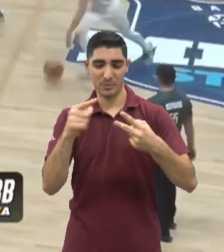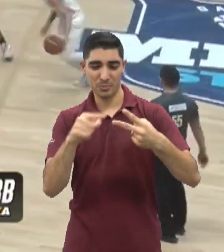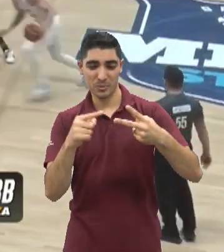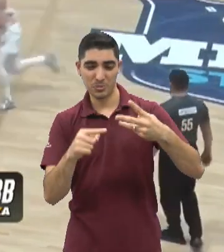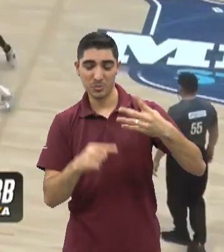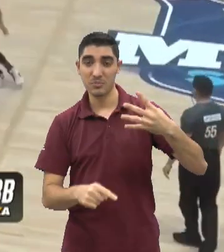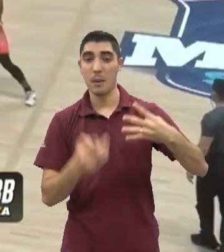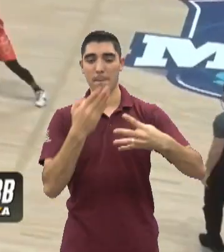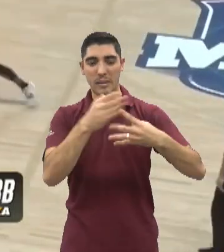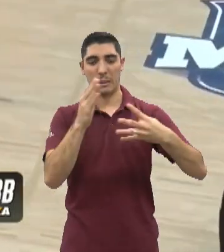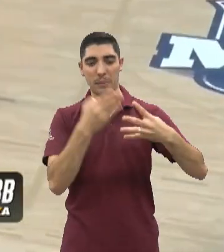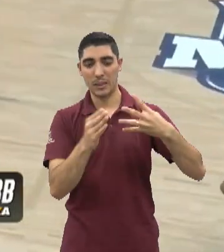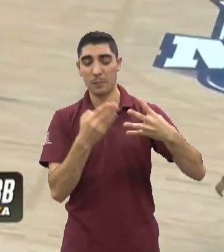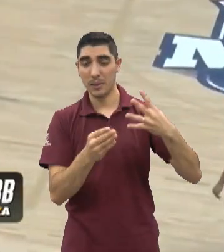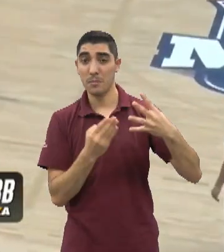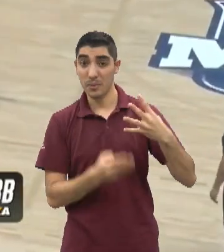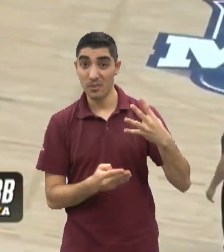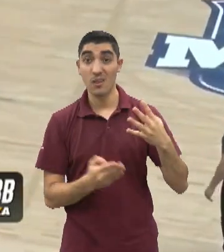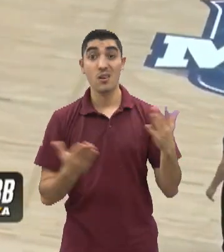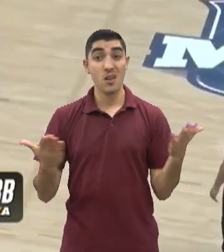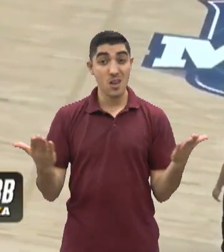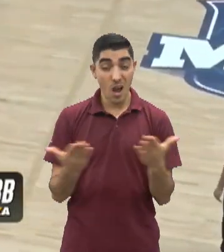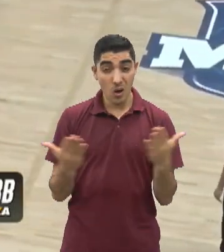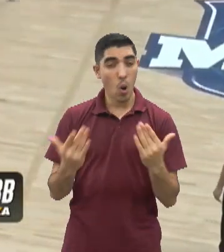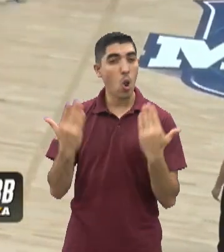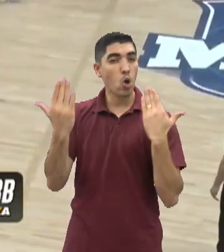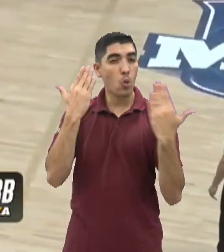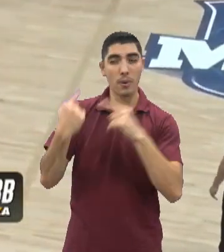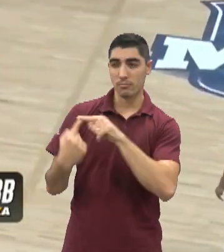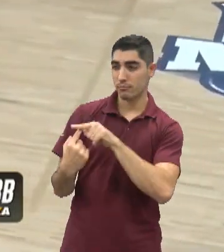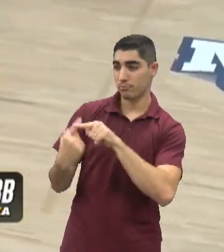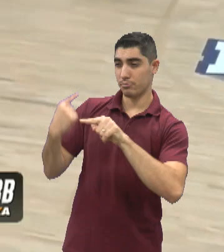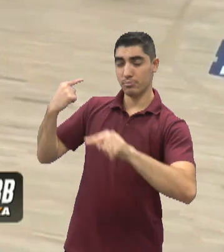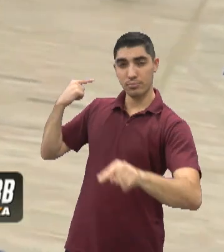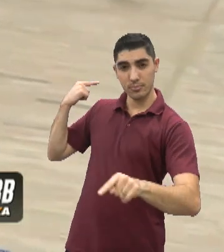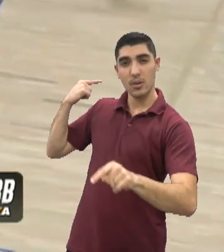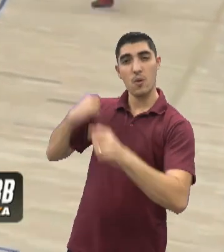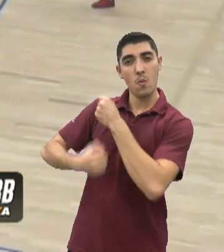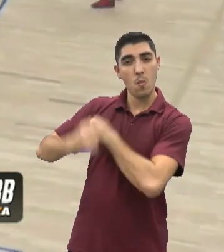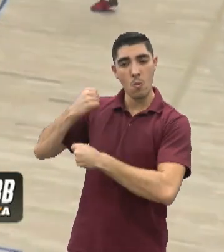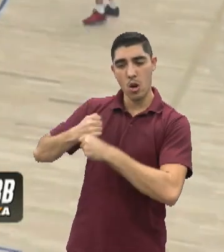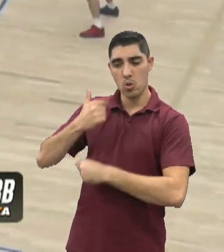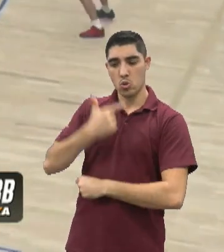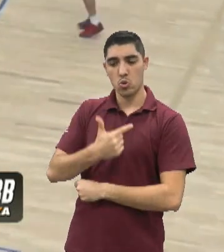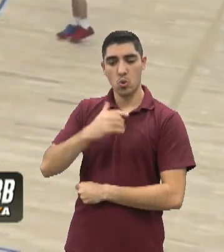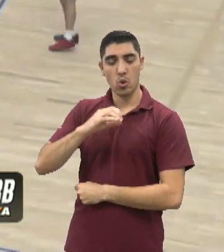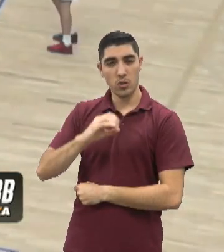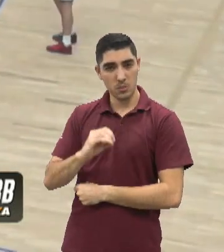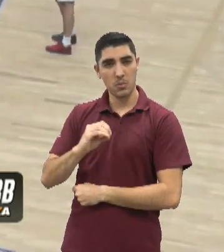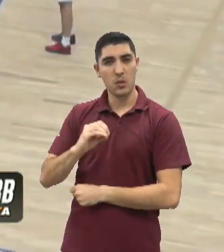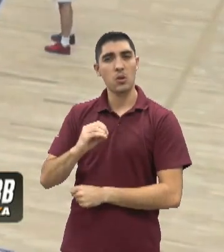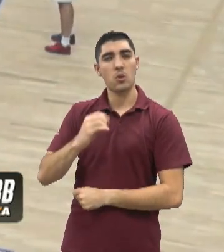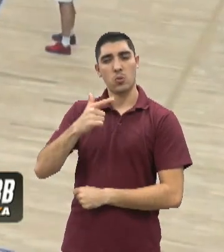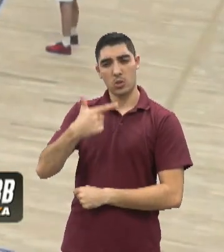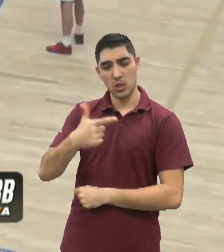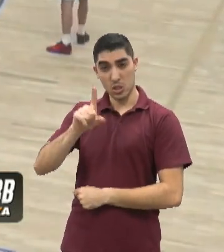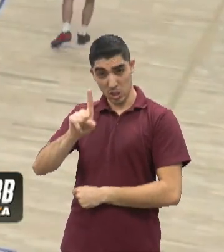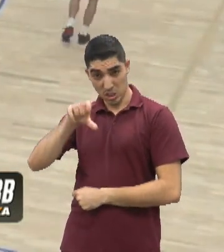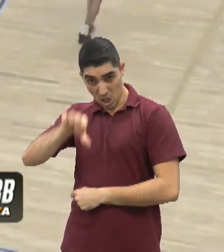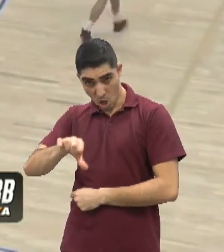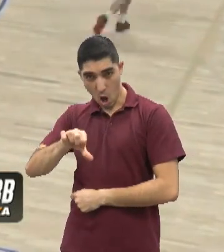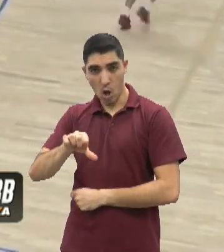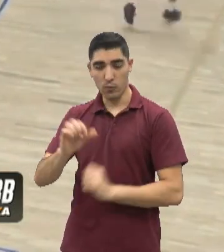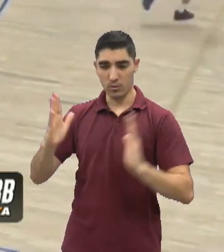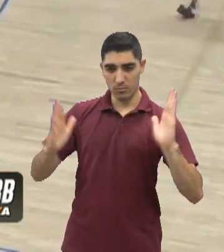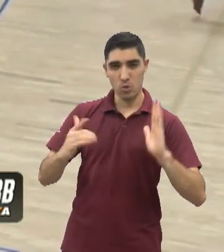De quebra, igualou o seu pior início de campeonato nacional com a edição de número 14 do NBB, a temporada 19 e 20, onde